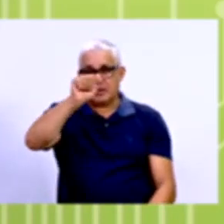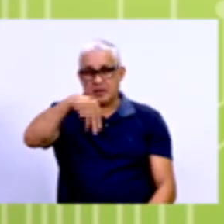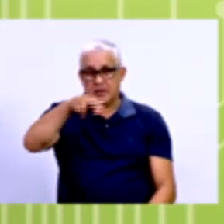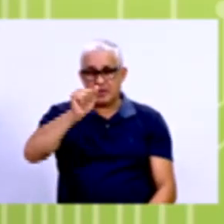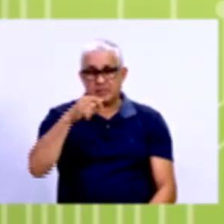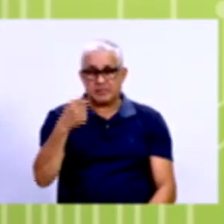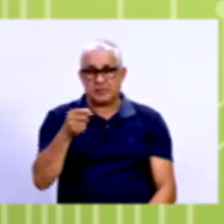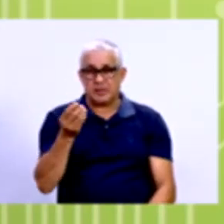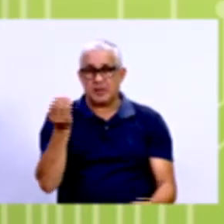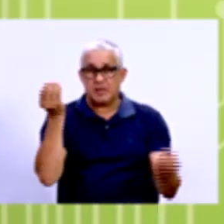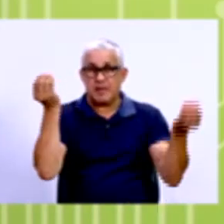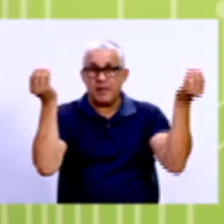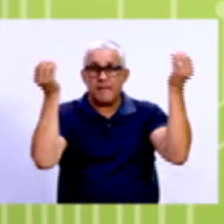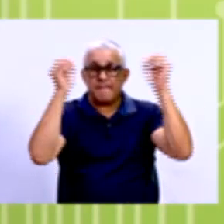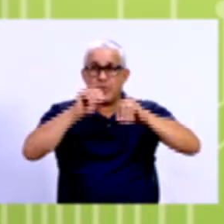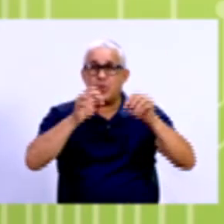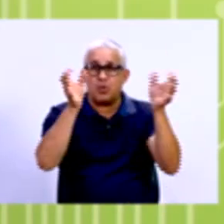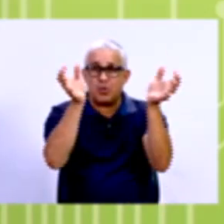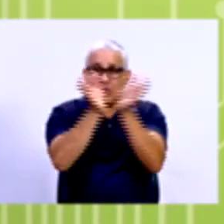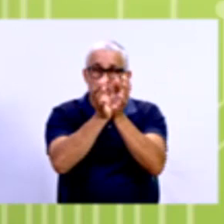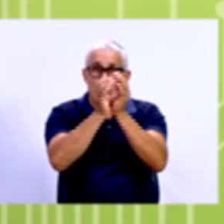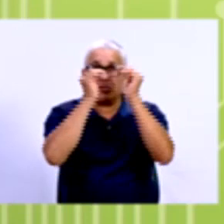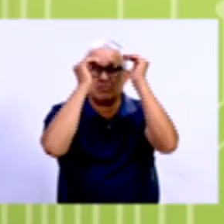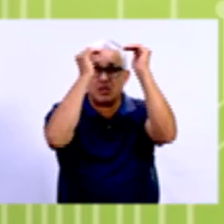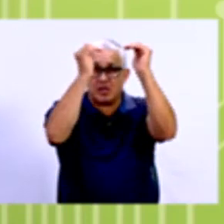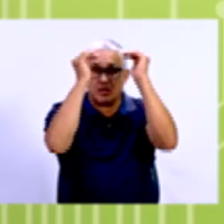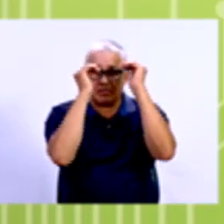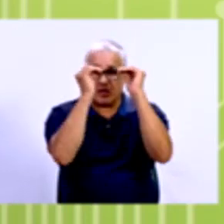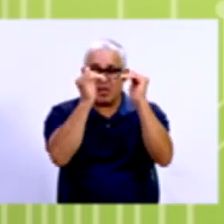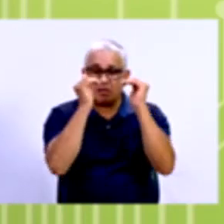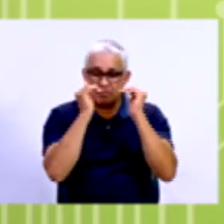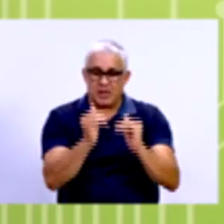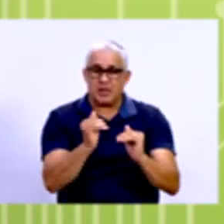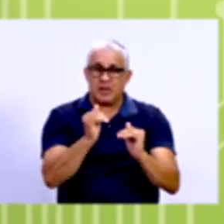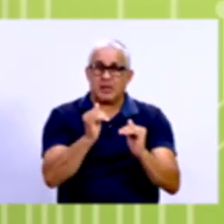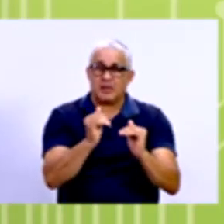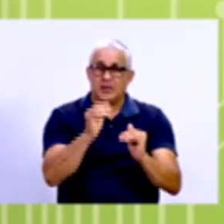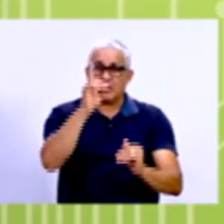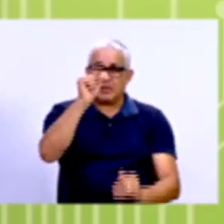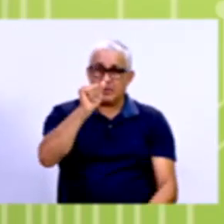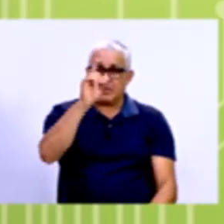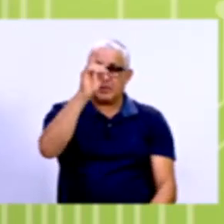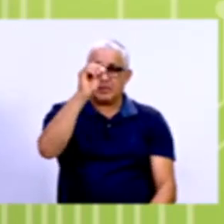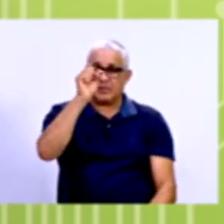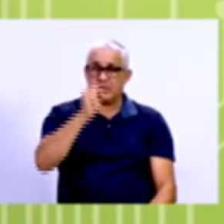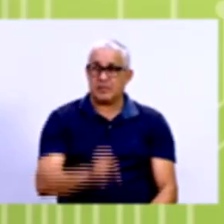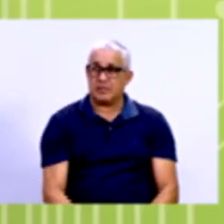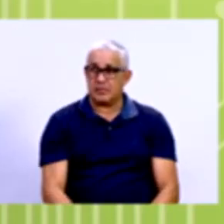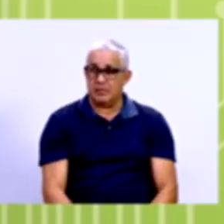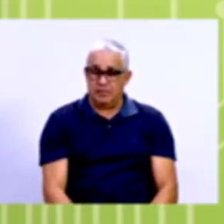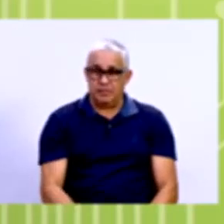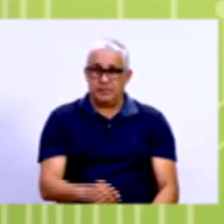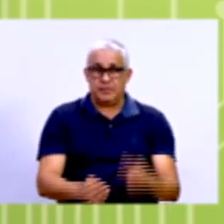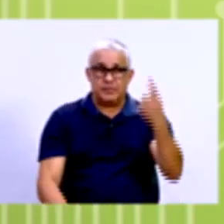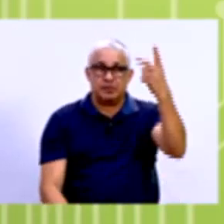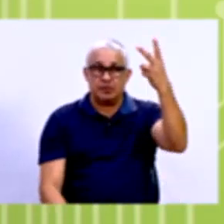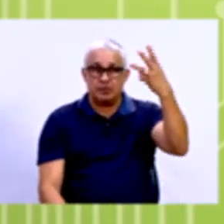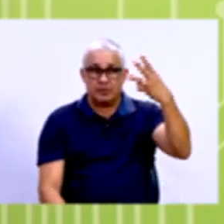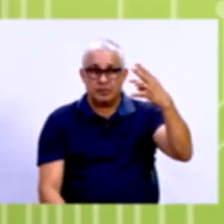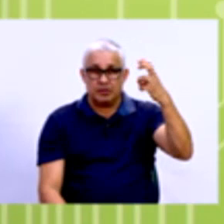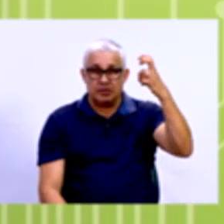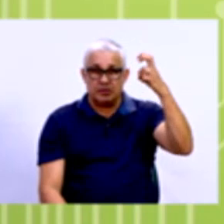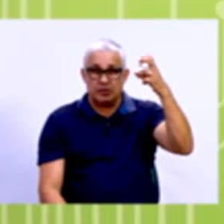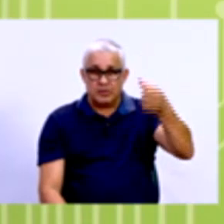colocar o conjunto de dados em ordem, tá? Então, se esse conjunto de dados aqui, de 1, 2, 3, 4, 5,